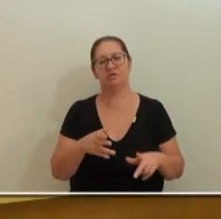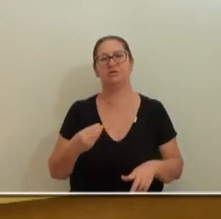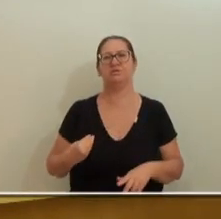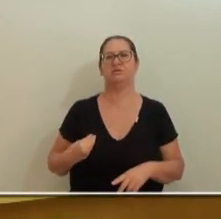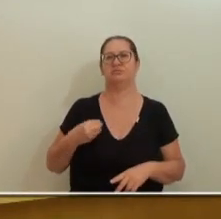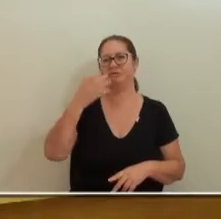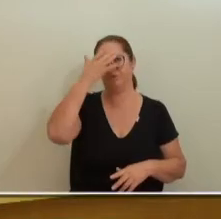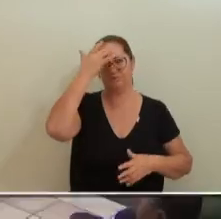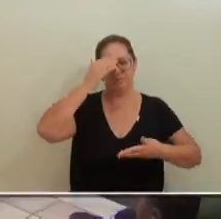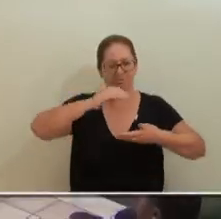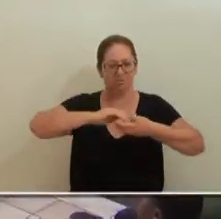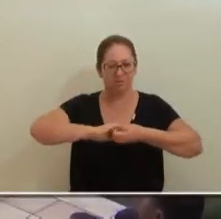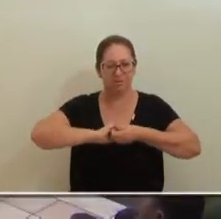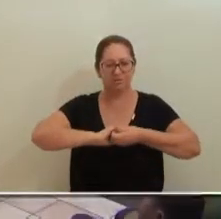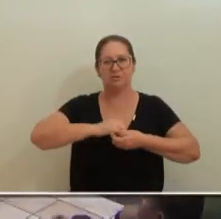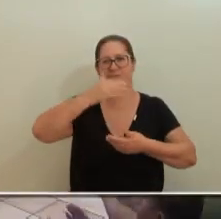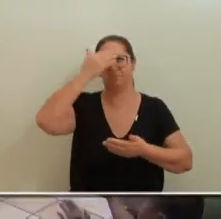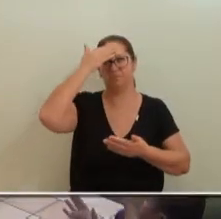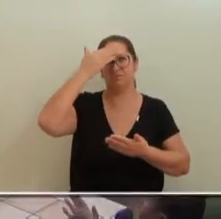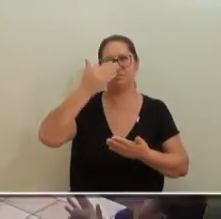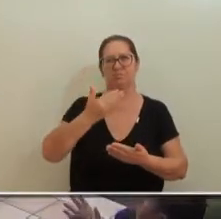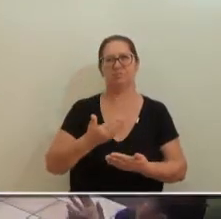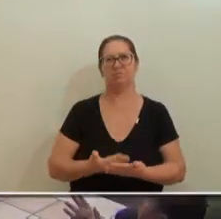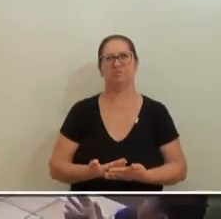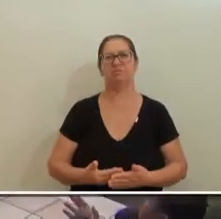Parabéns, muito obrigado.